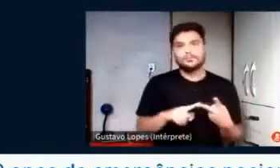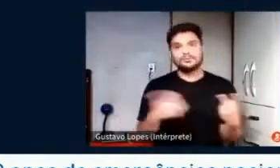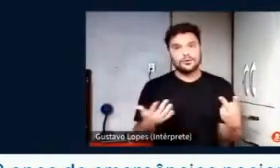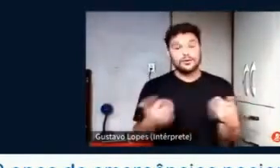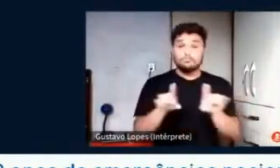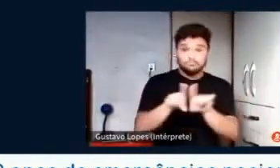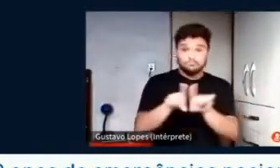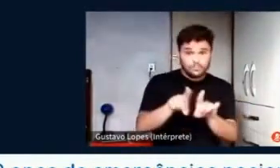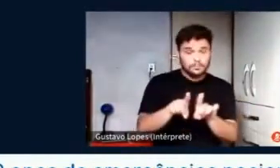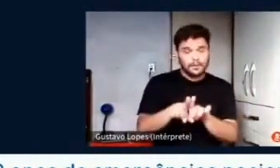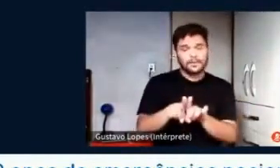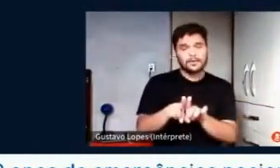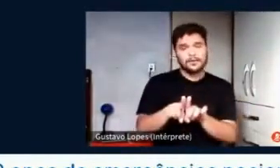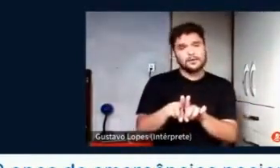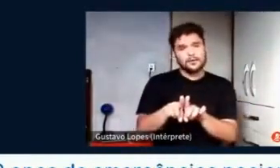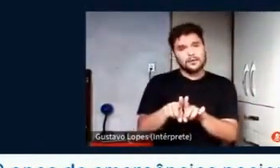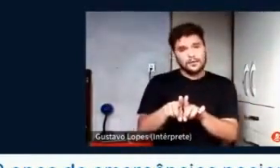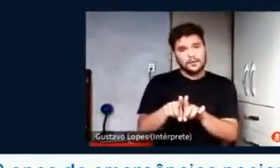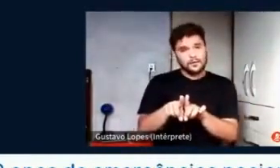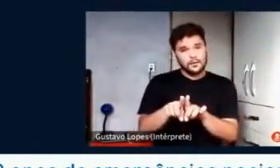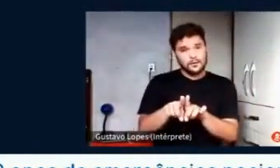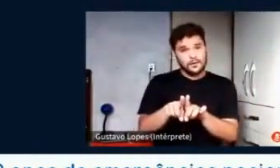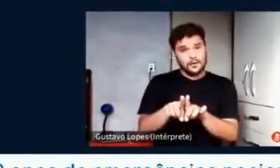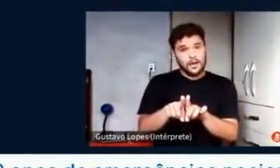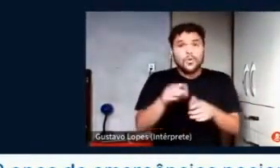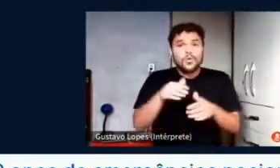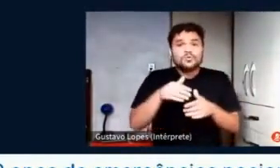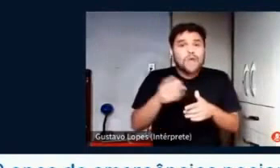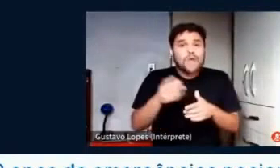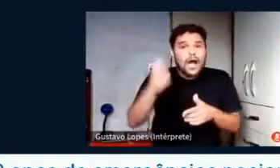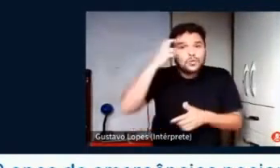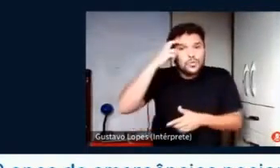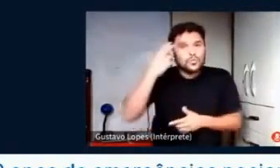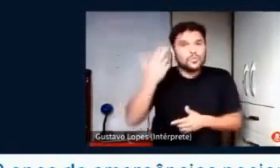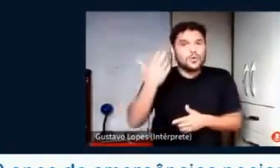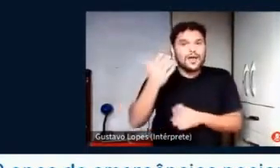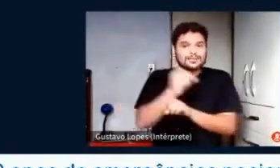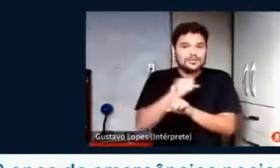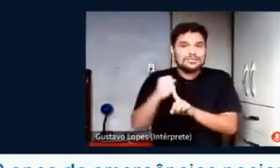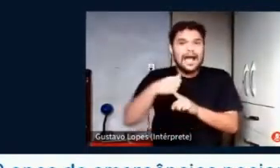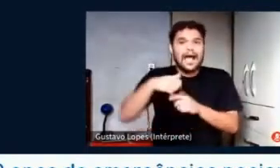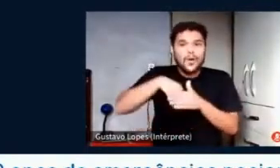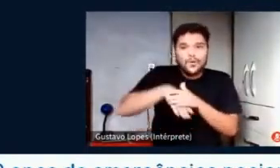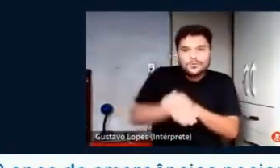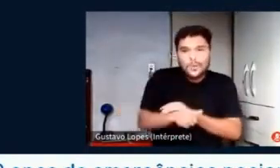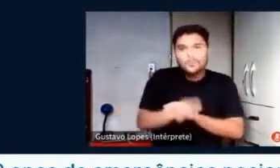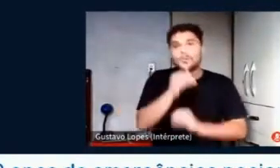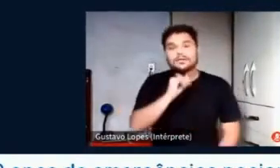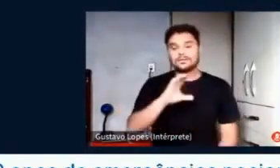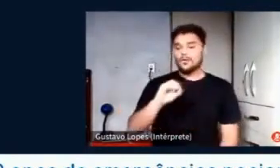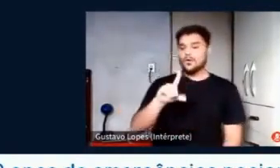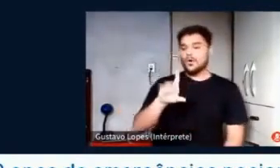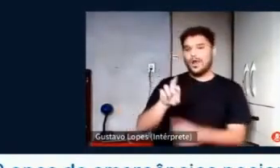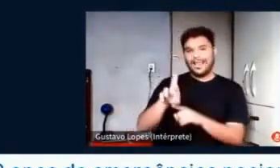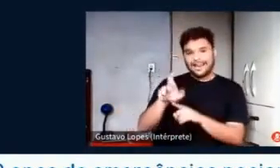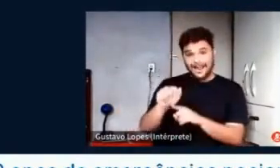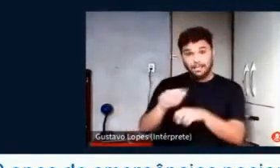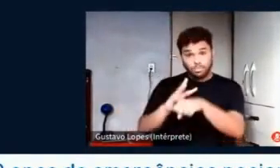também os hábitos sociais, né? Com a epidemia de cólera, nós tivemos